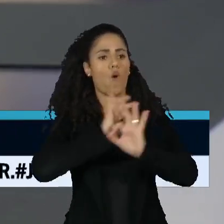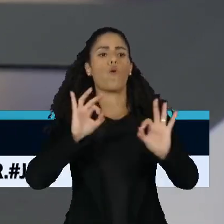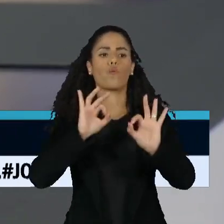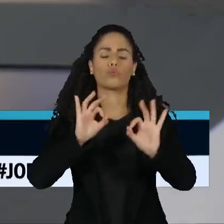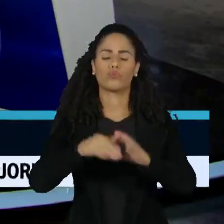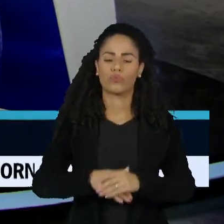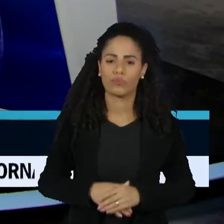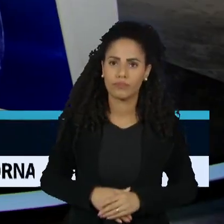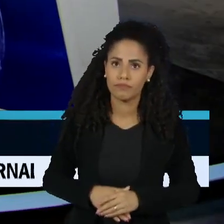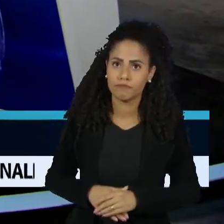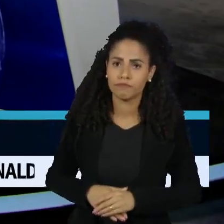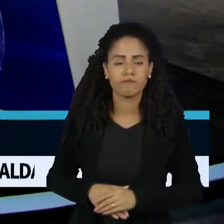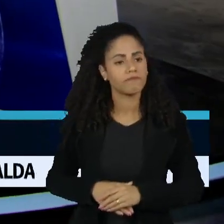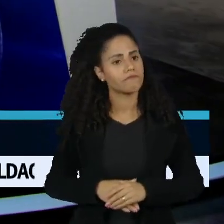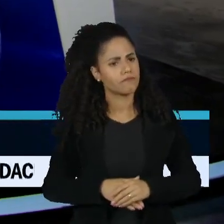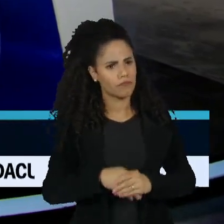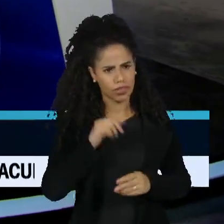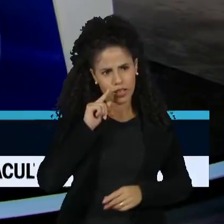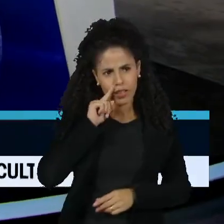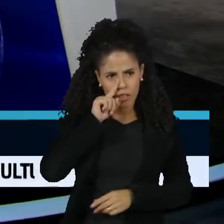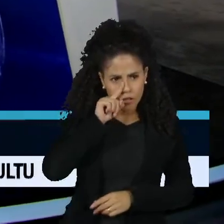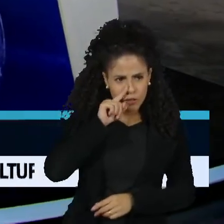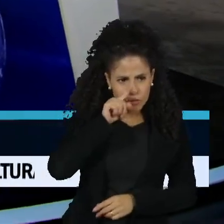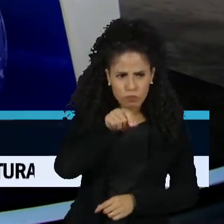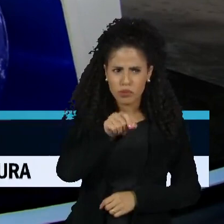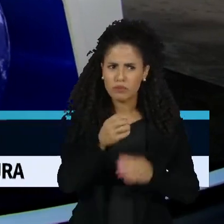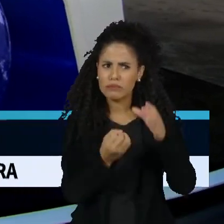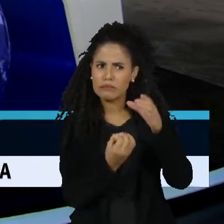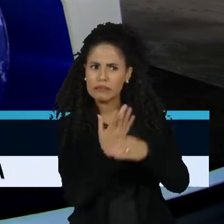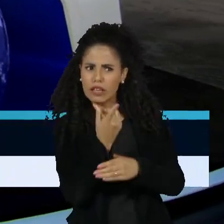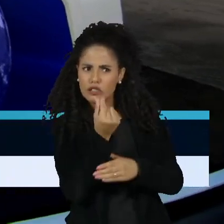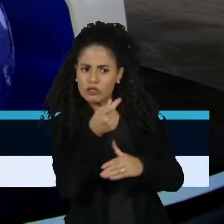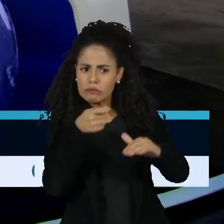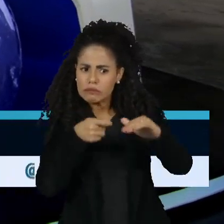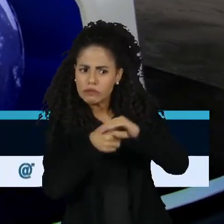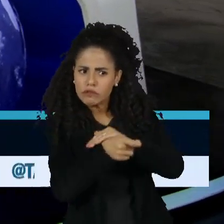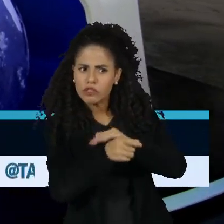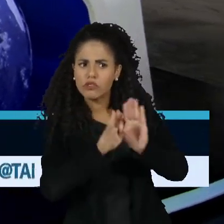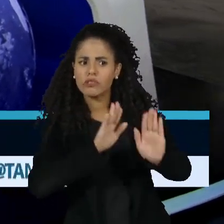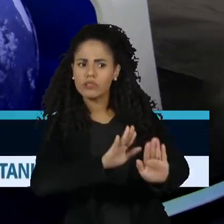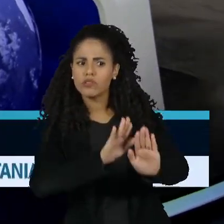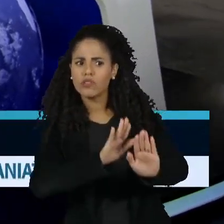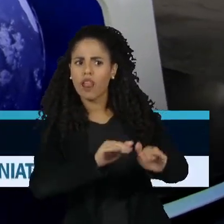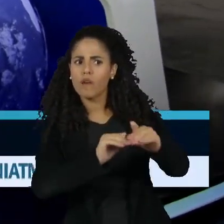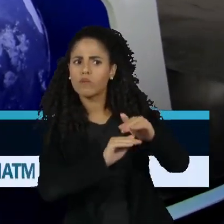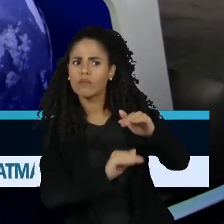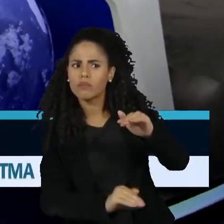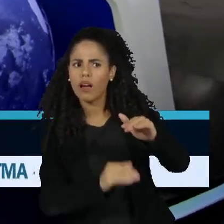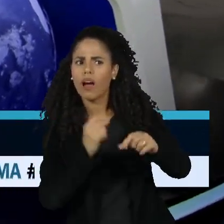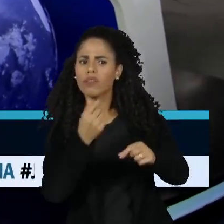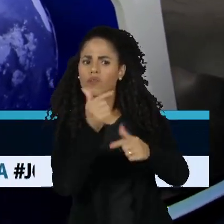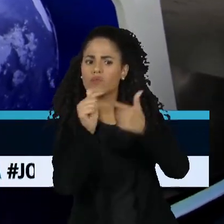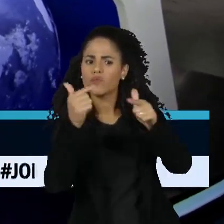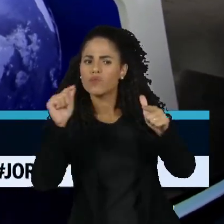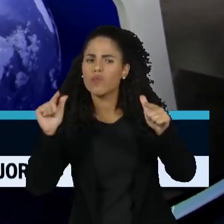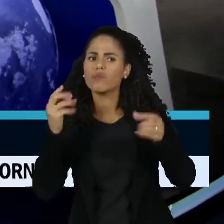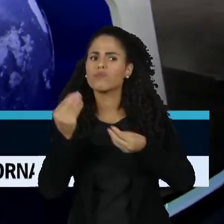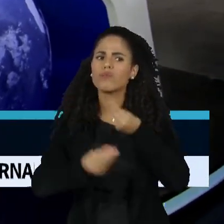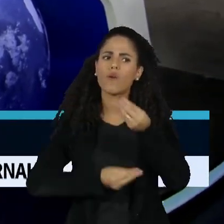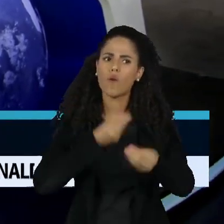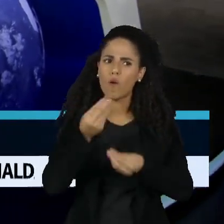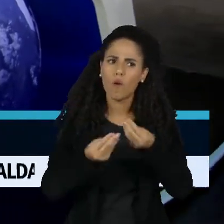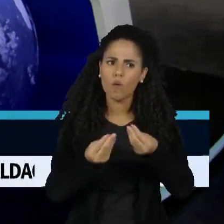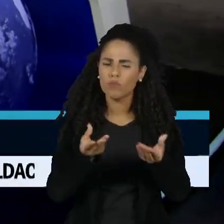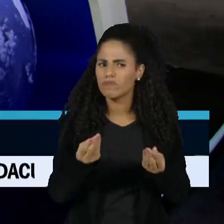público. Juliana, você vê algum risco nesse tipo de investimento? Difere em algo dos outros títulos do